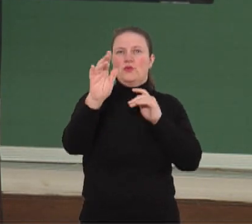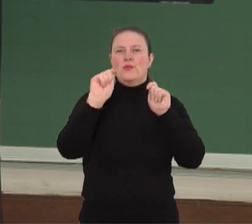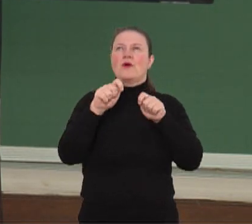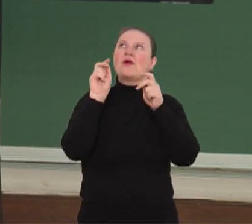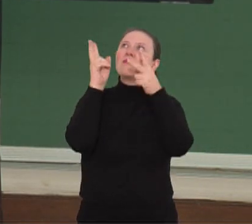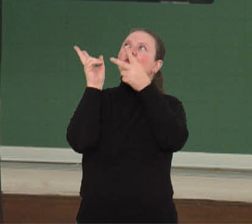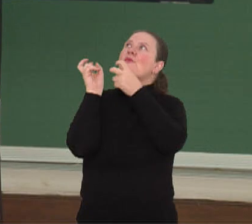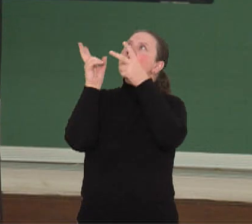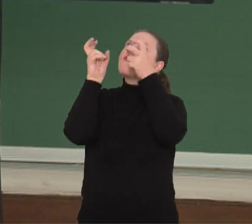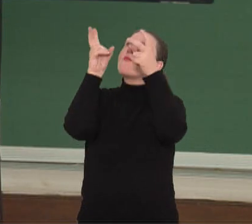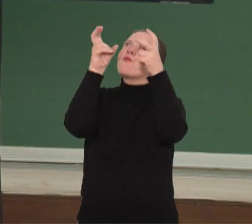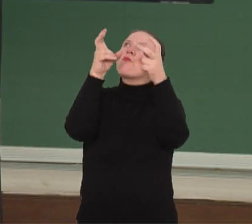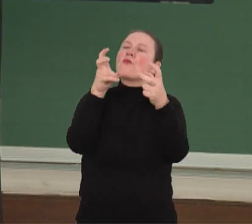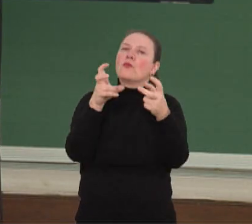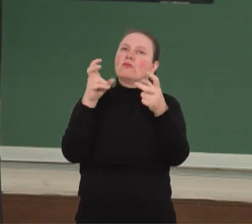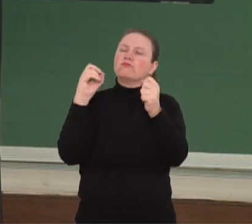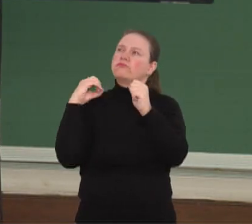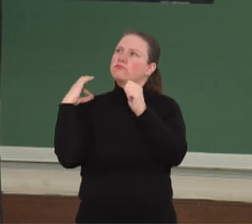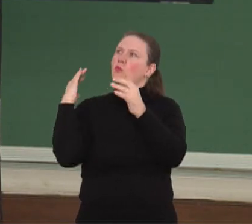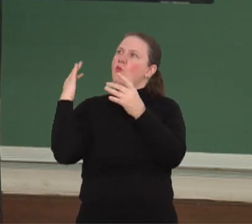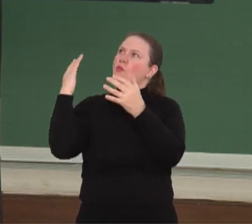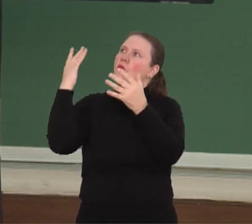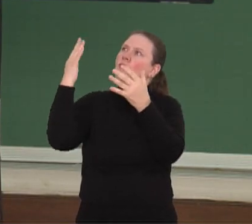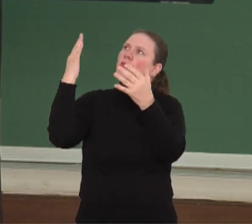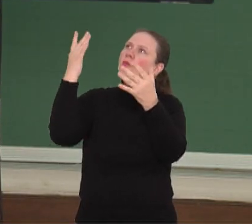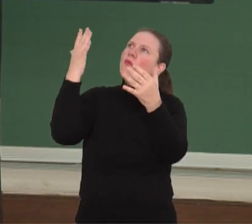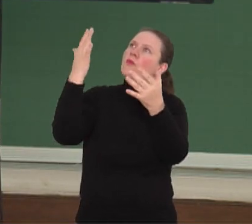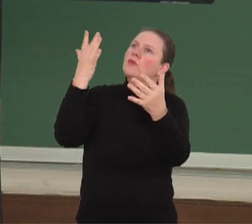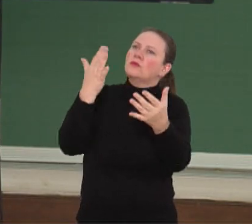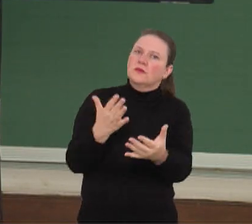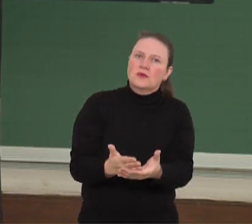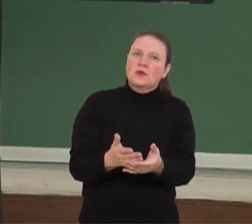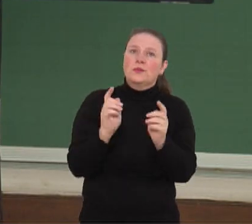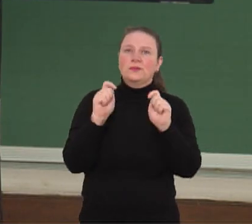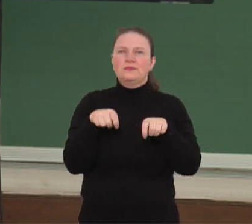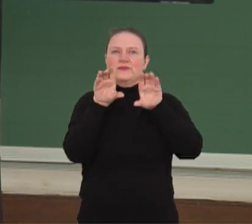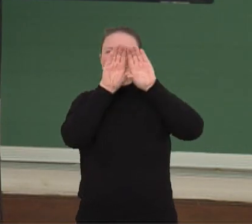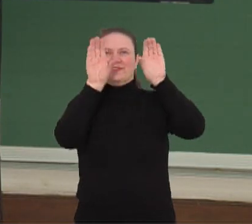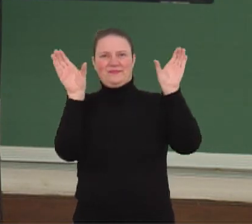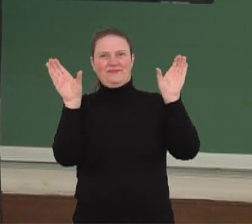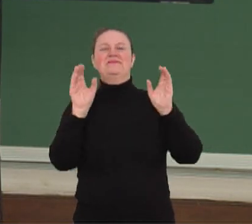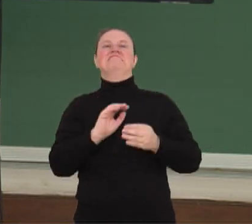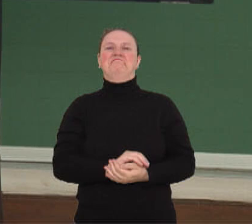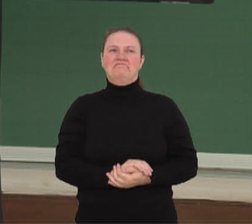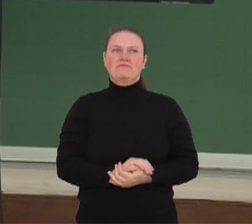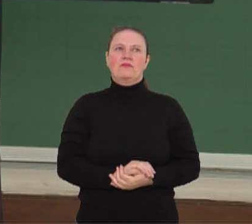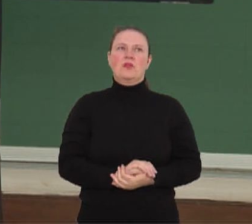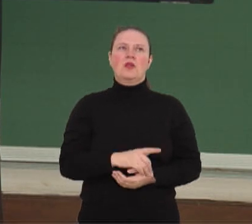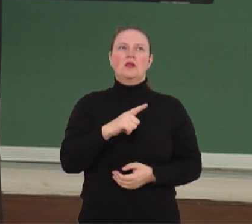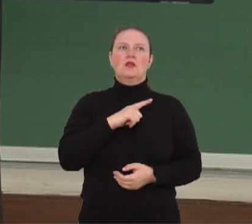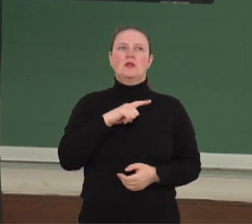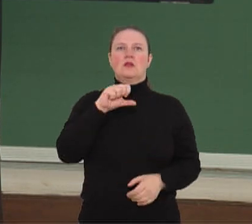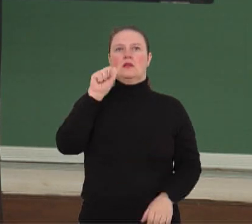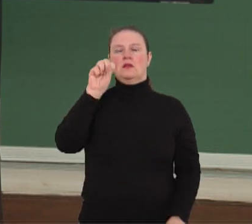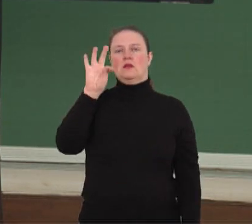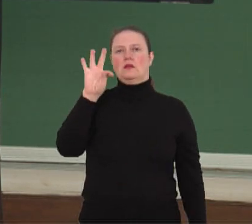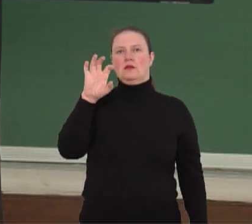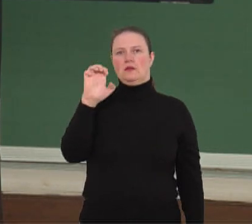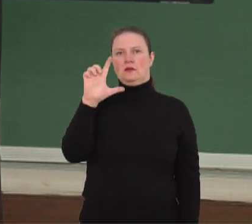noites aí, muitos dias. Céu diurno, céu noturno, várias ferramentas. Esse software chama-se